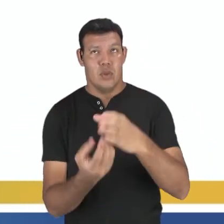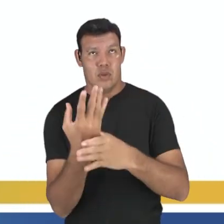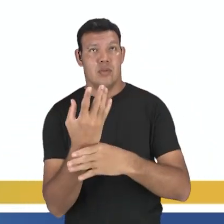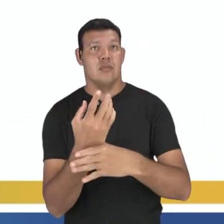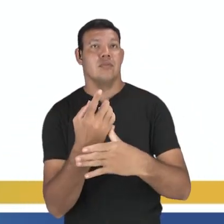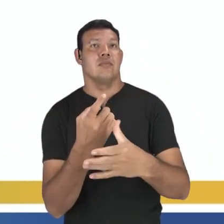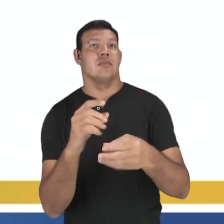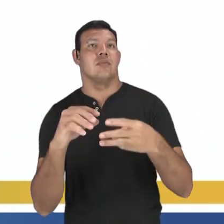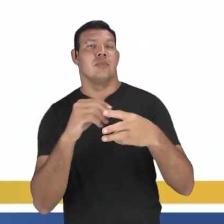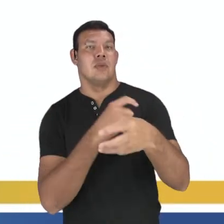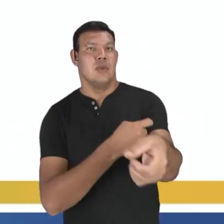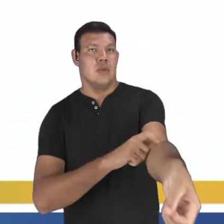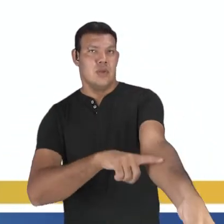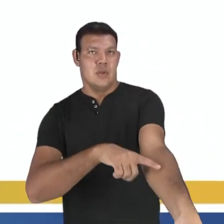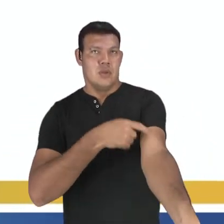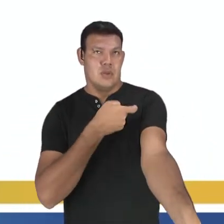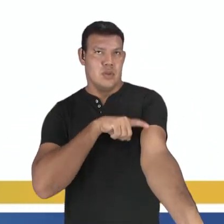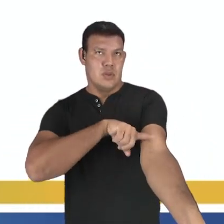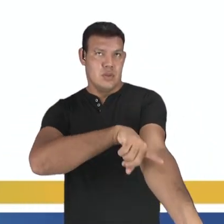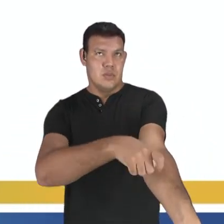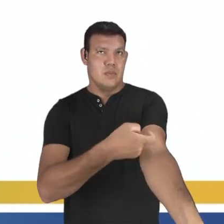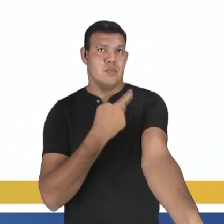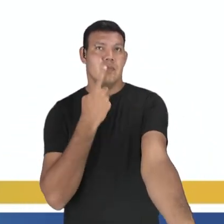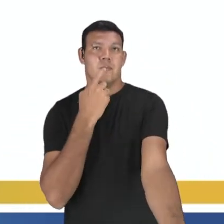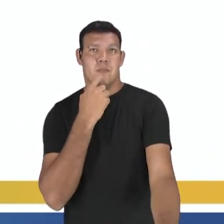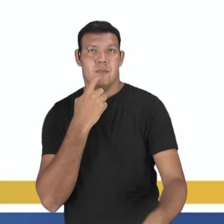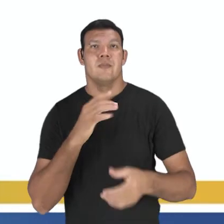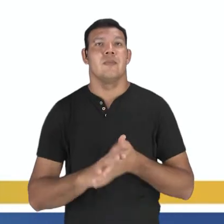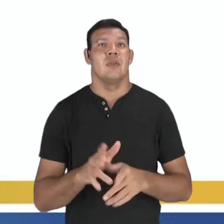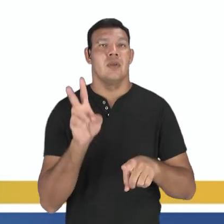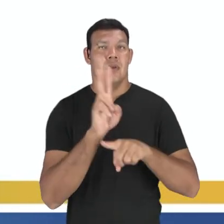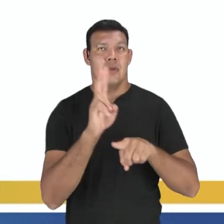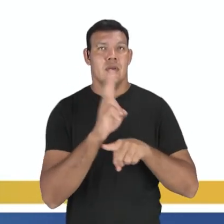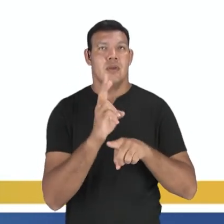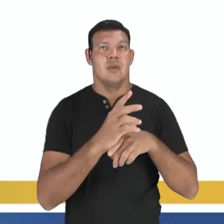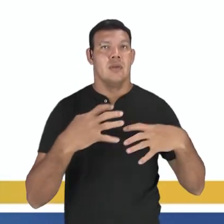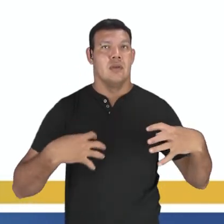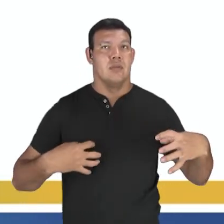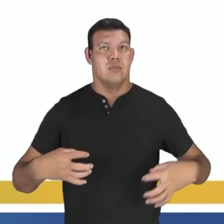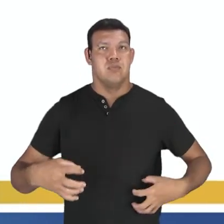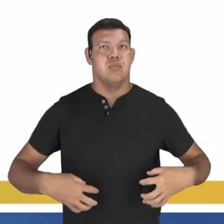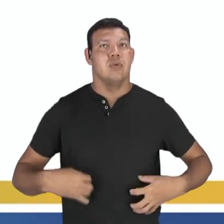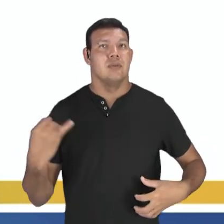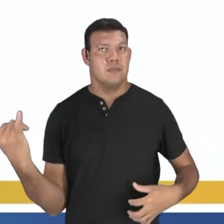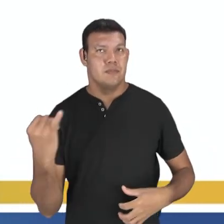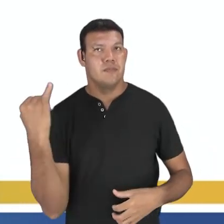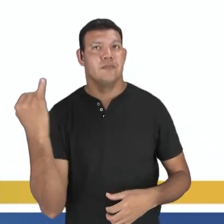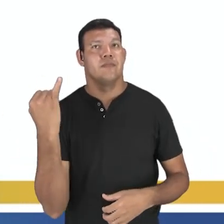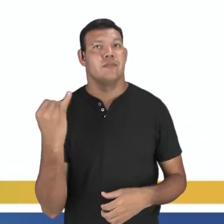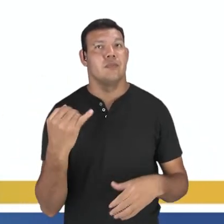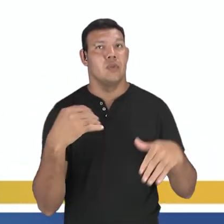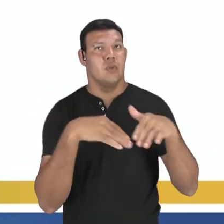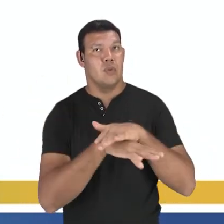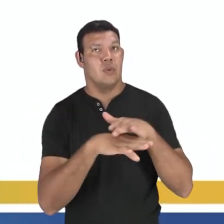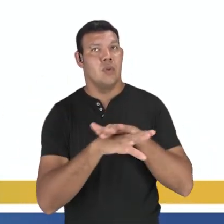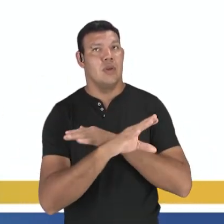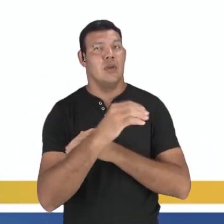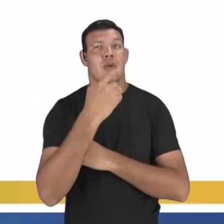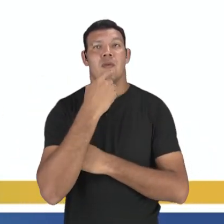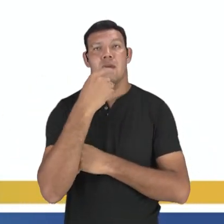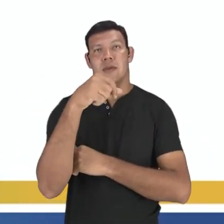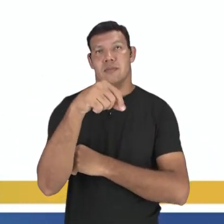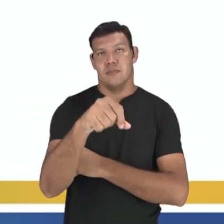células sanguíneas, proteção de órgãos vitais e armazenamento de sais minerais. Esses órgãos são formados por